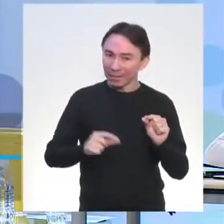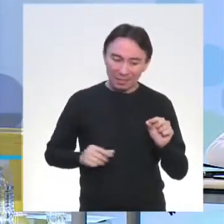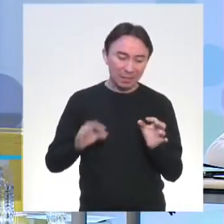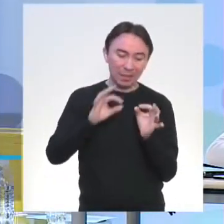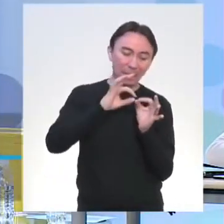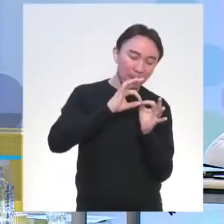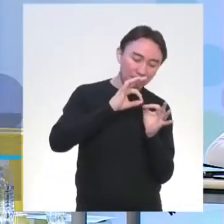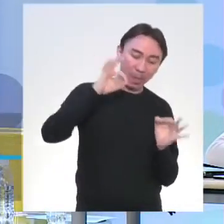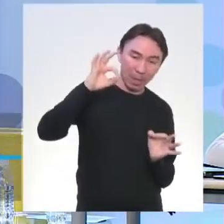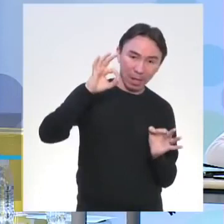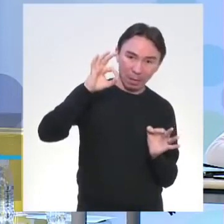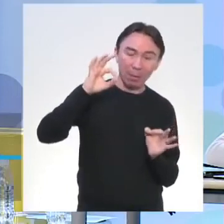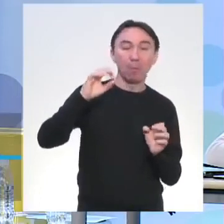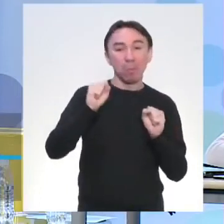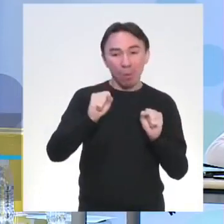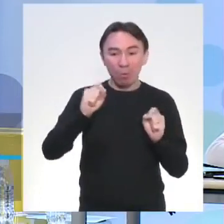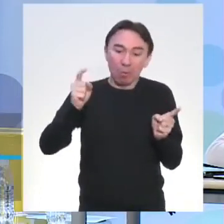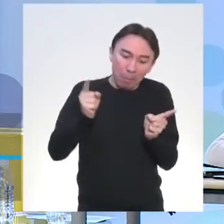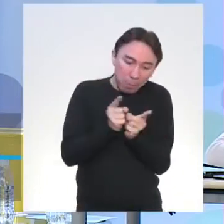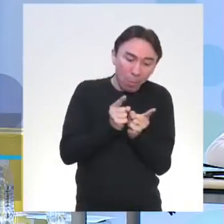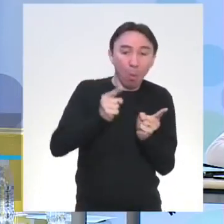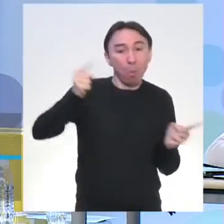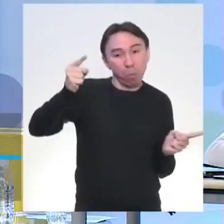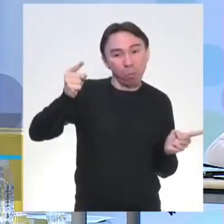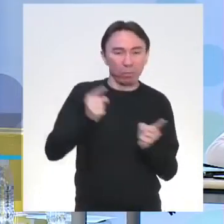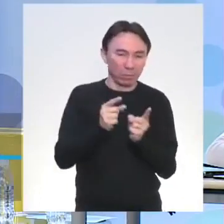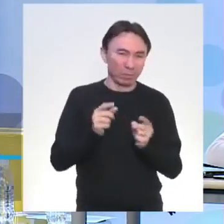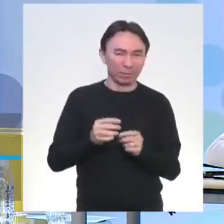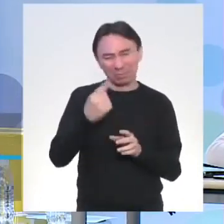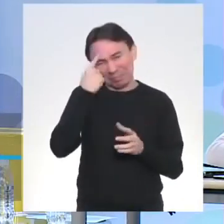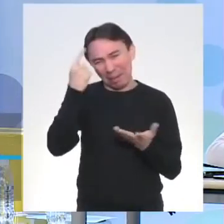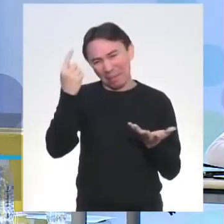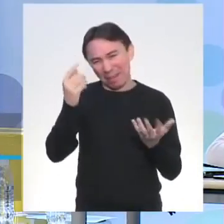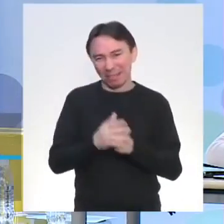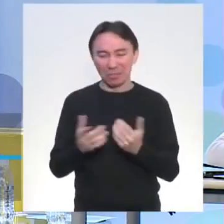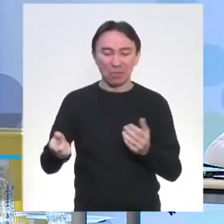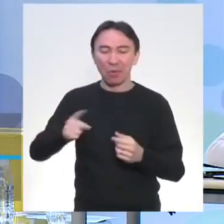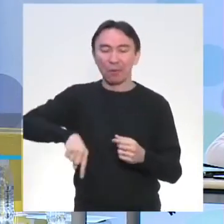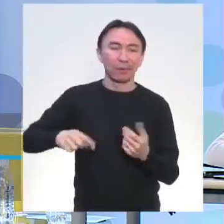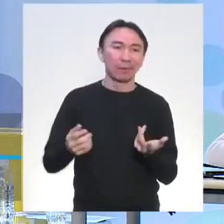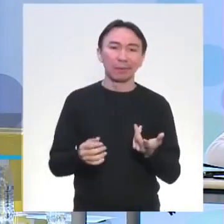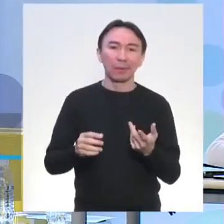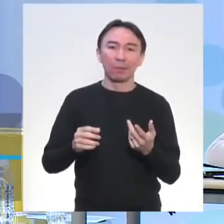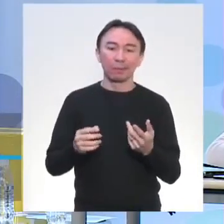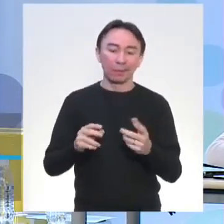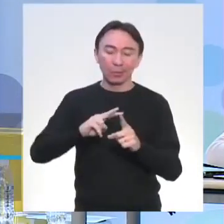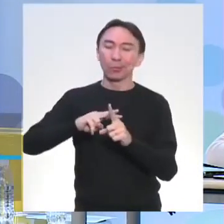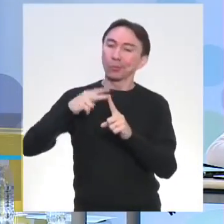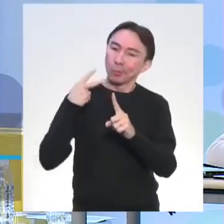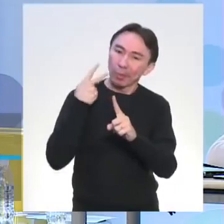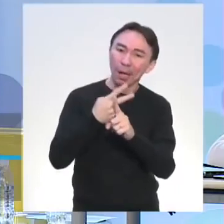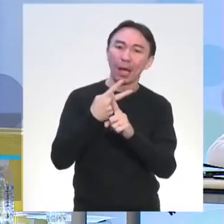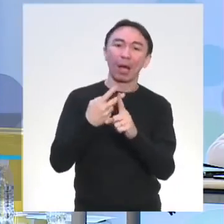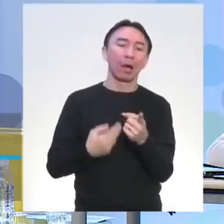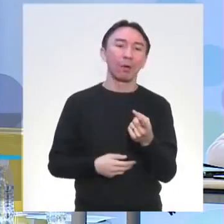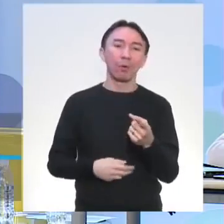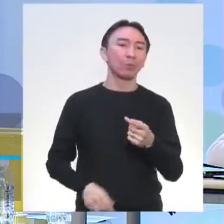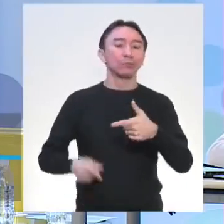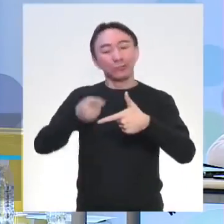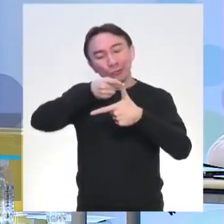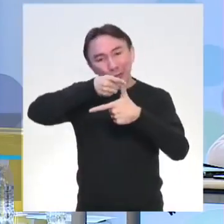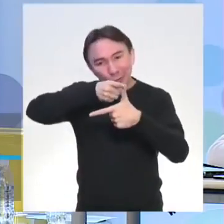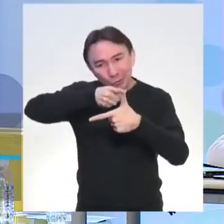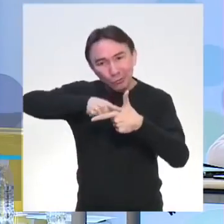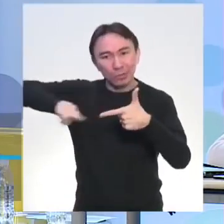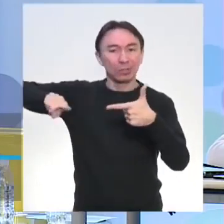Né? Lembrando que todas as vezes que a gente vai duplicar, dividir pela metade um segmento de reta, fazer